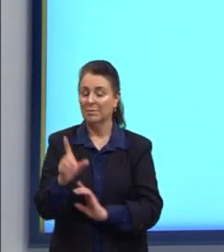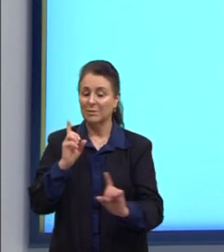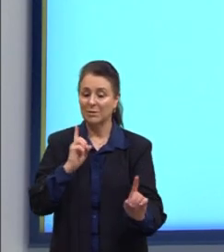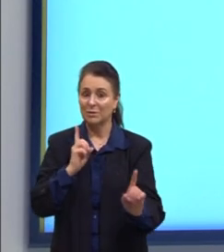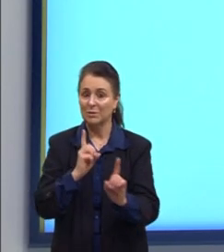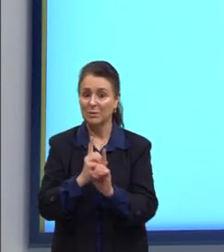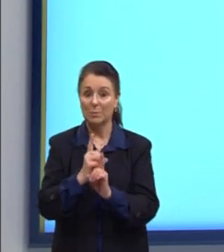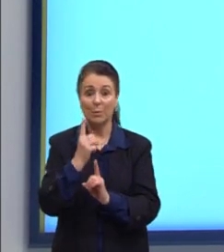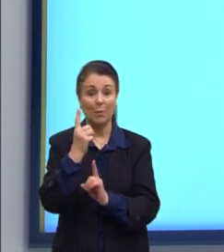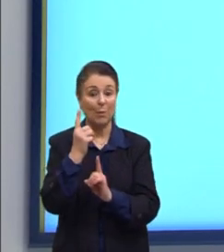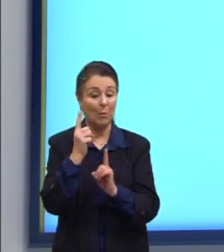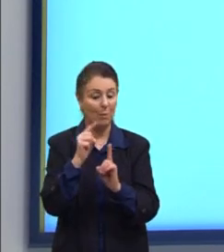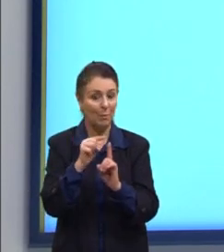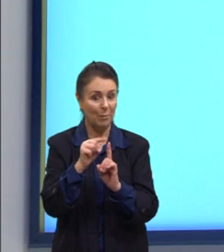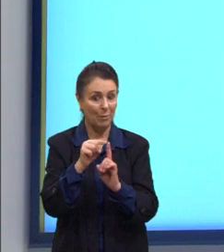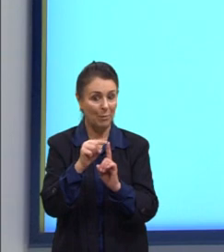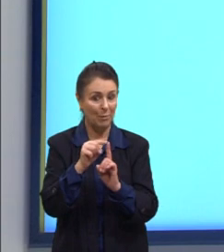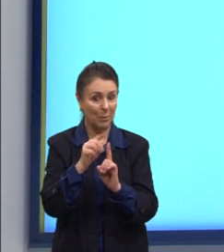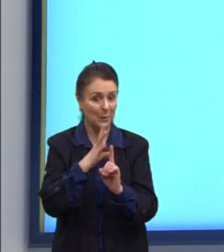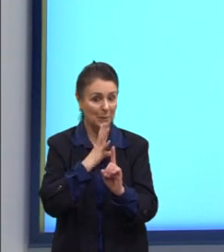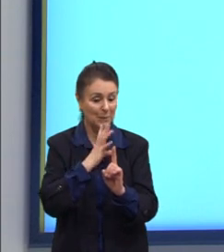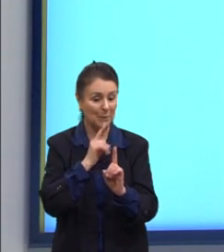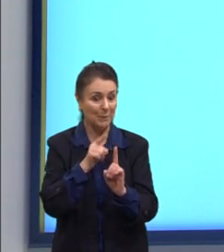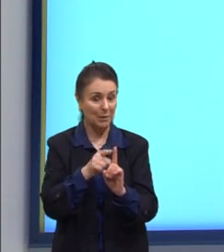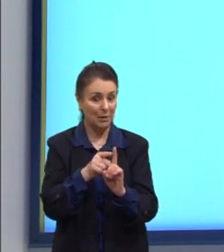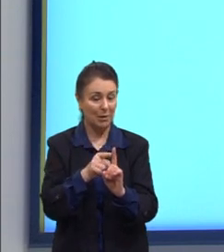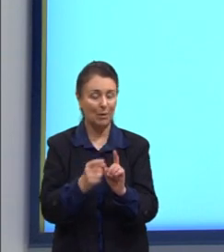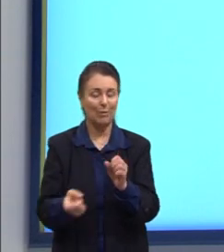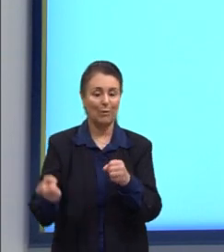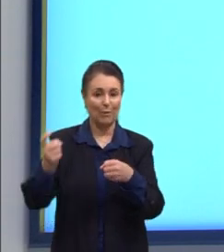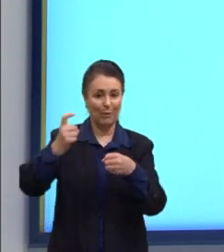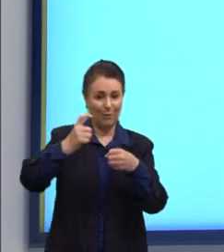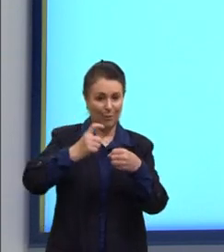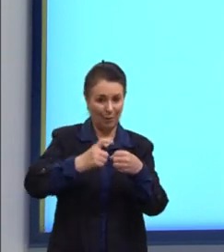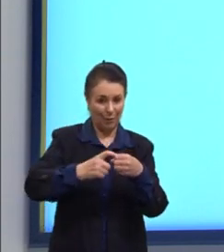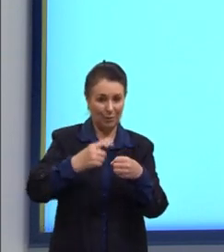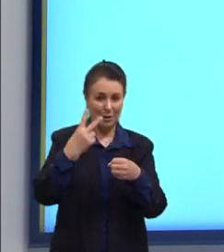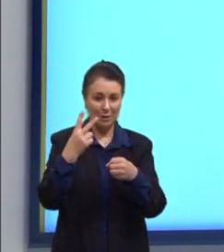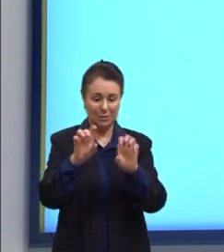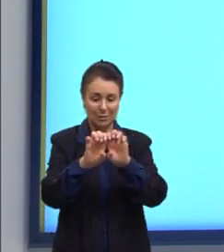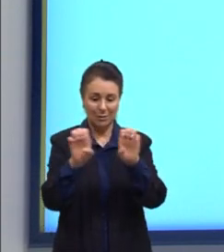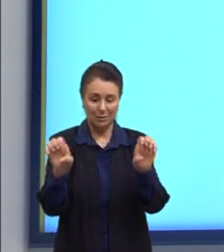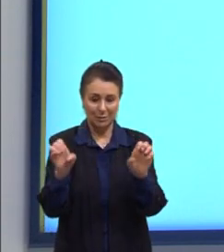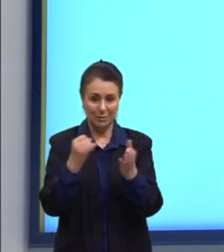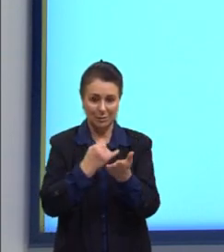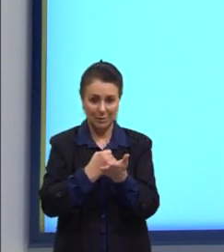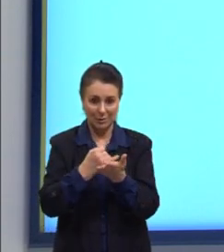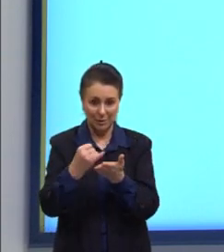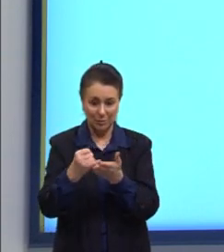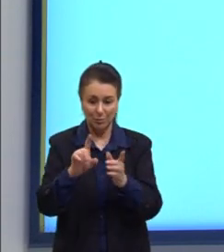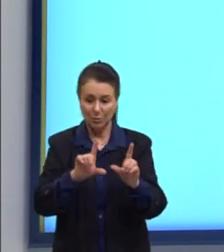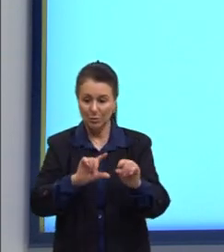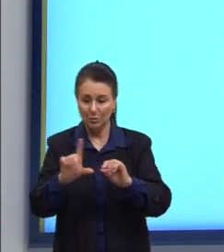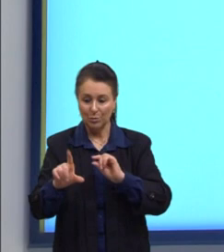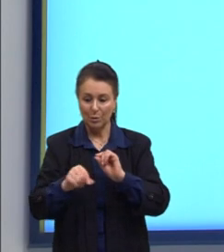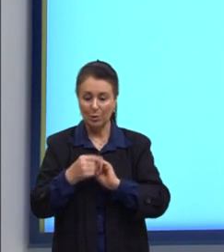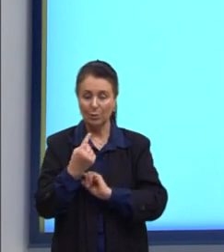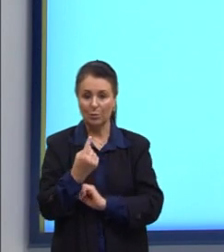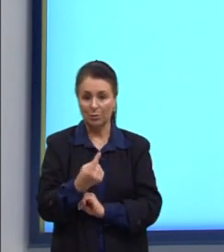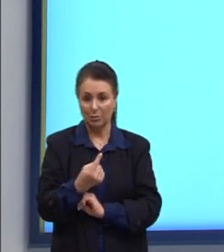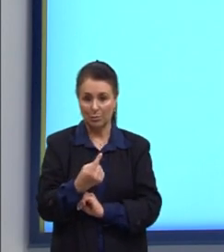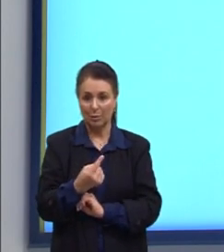descobrimos uma incógnita vamos voltar lá no início lá nas duas equações lá do início e escolher uma delas